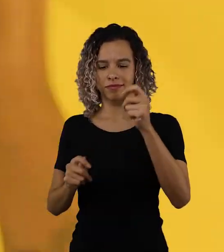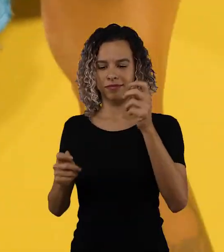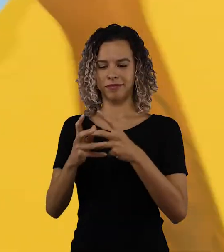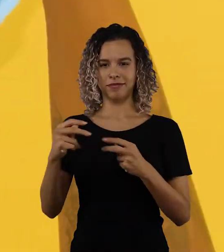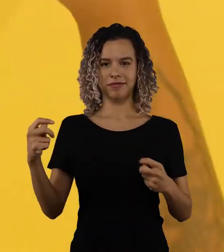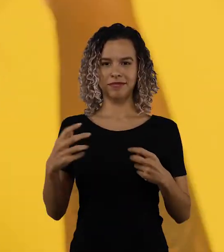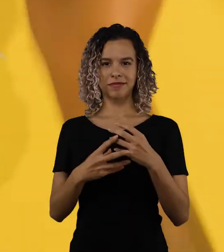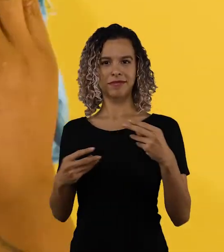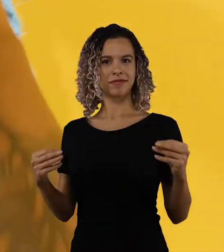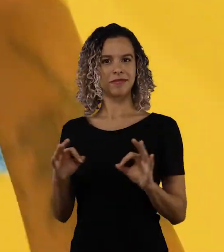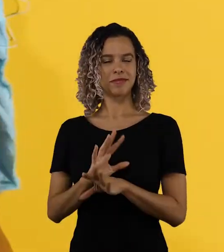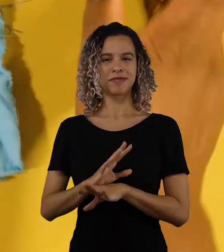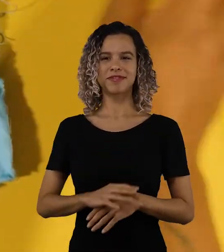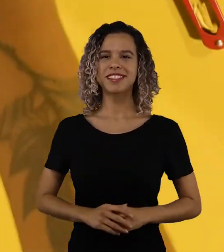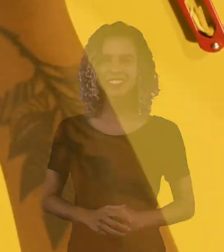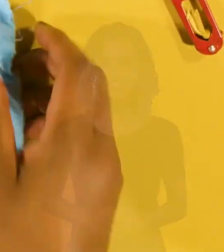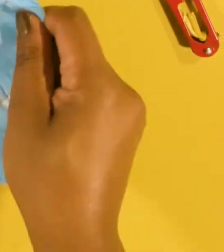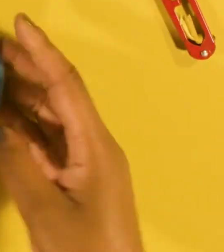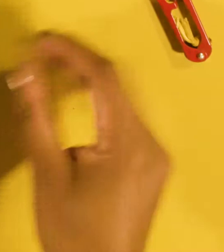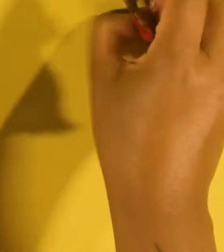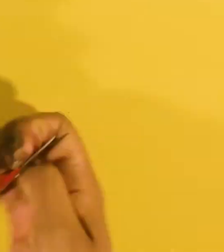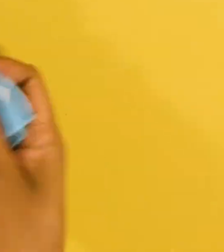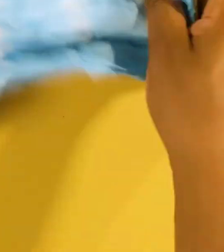e assim a estampa surge.